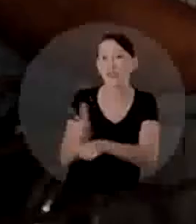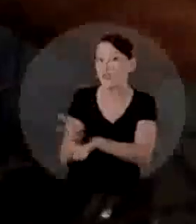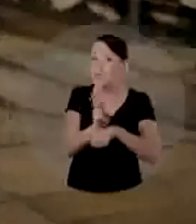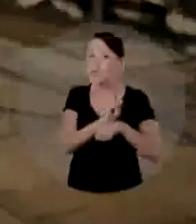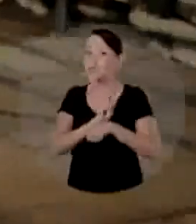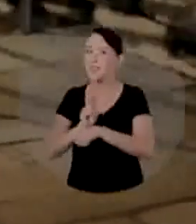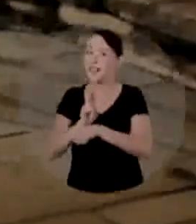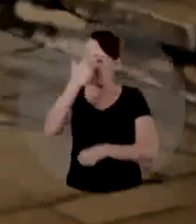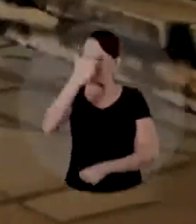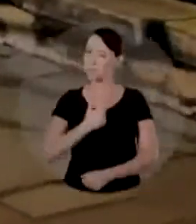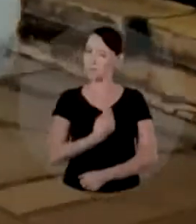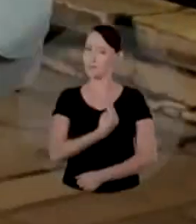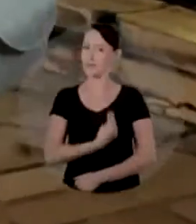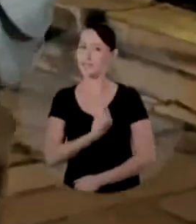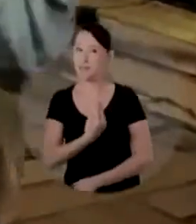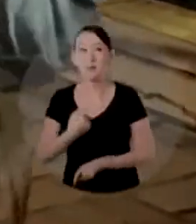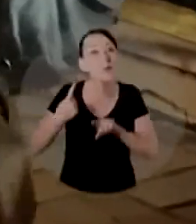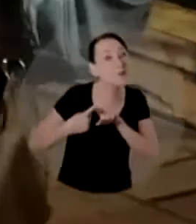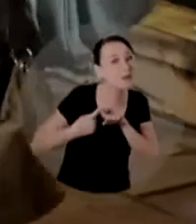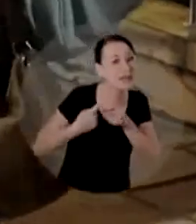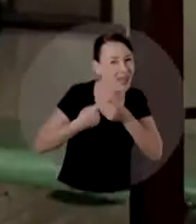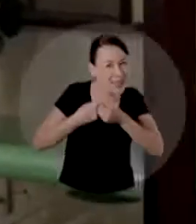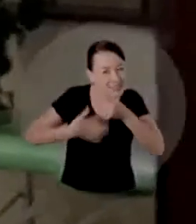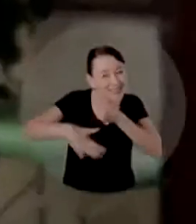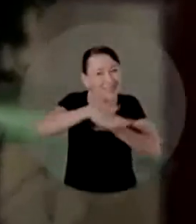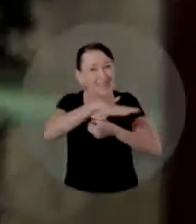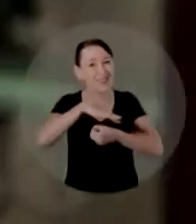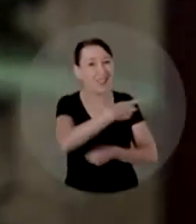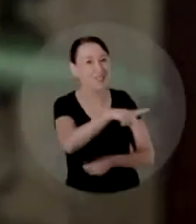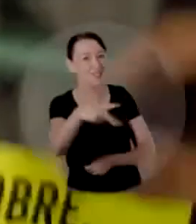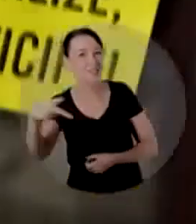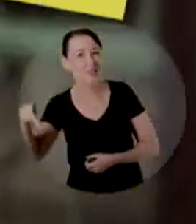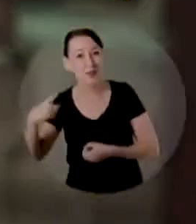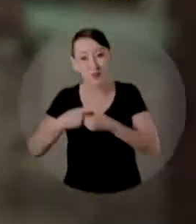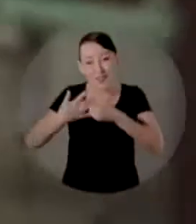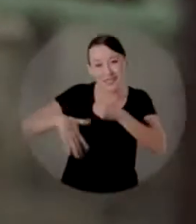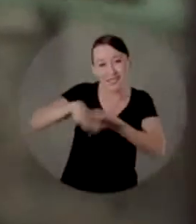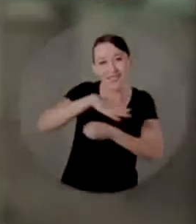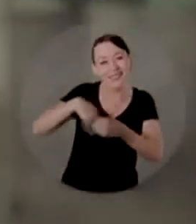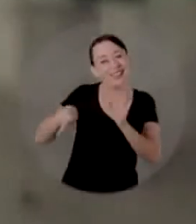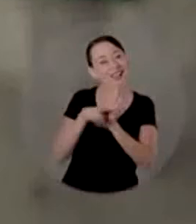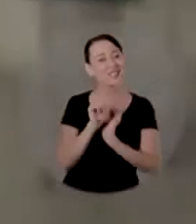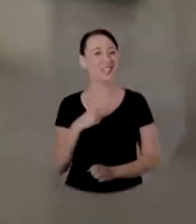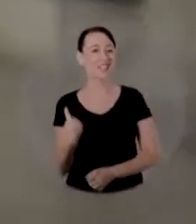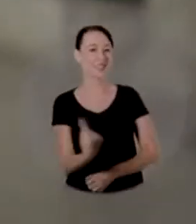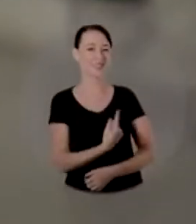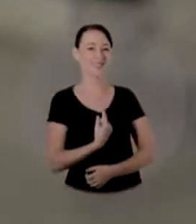Cobre, fiscalize, participe. A cidade é sua, é de todos nós.